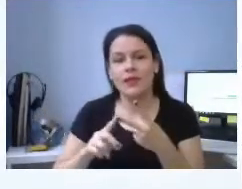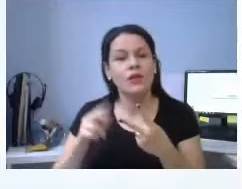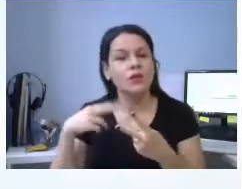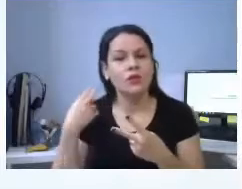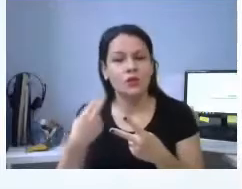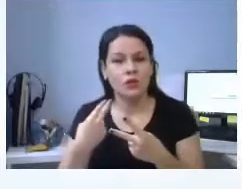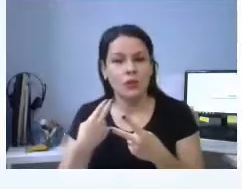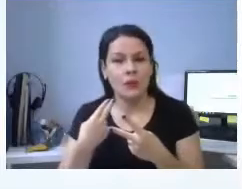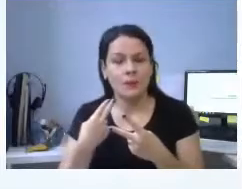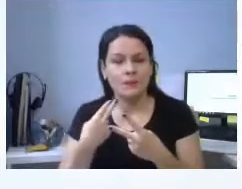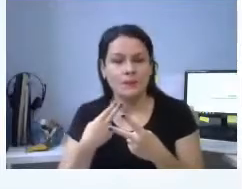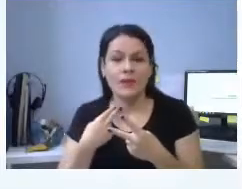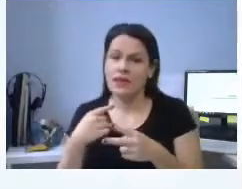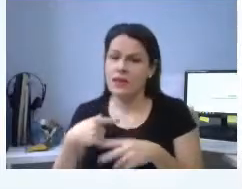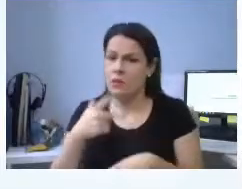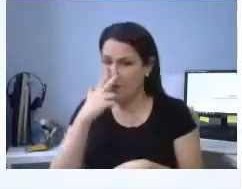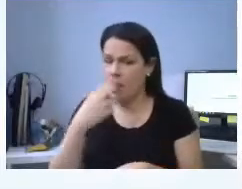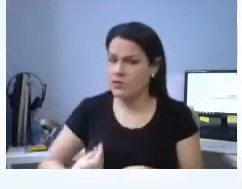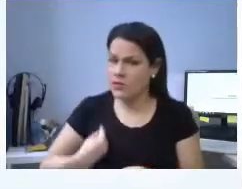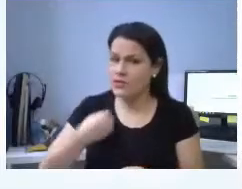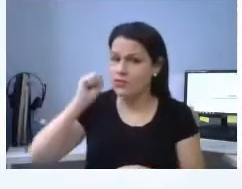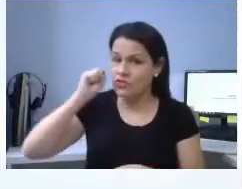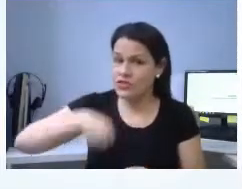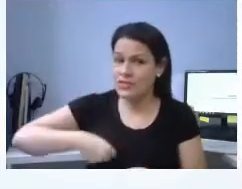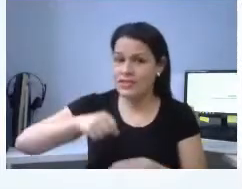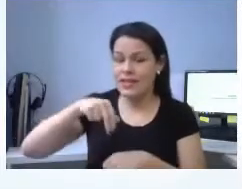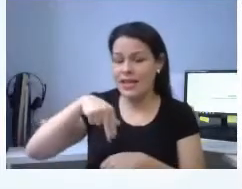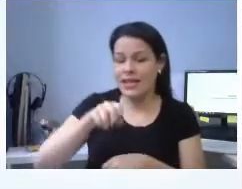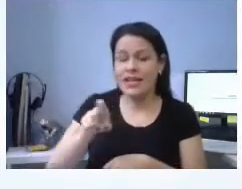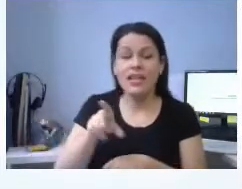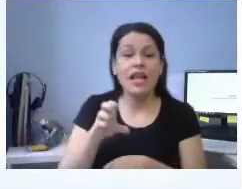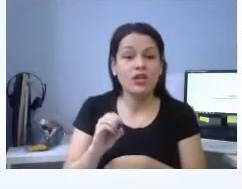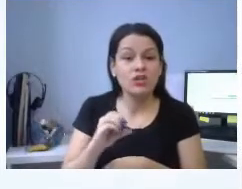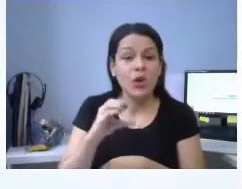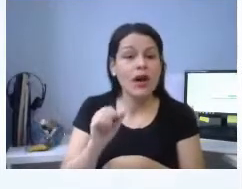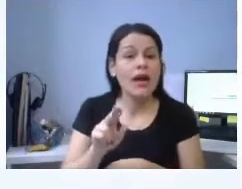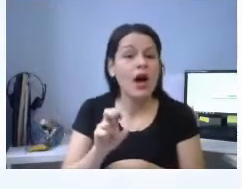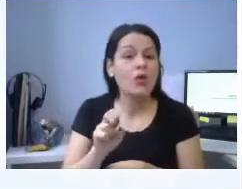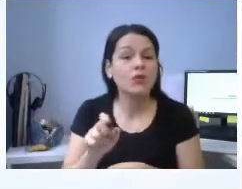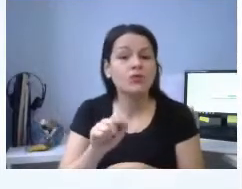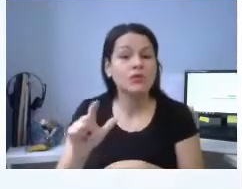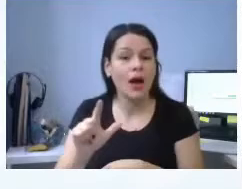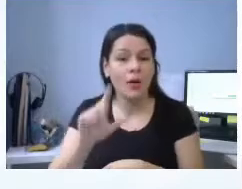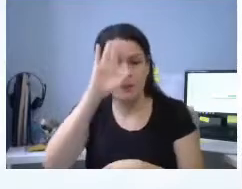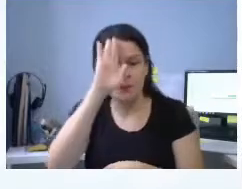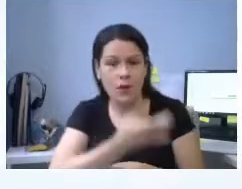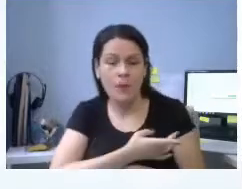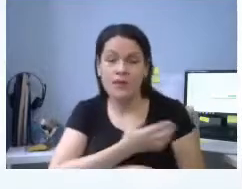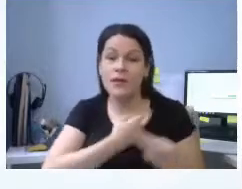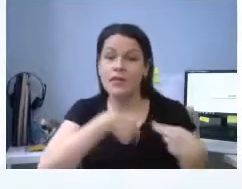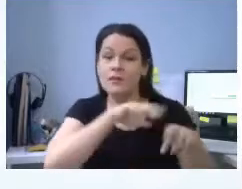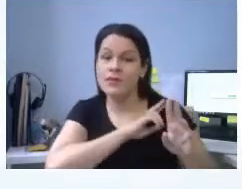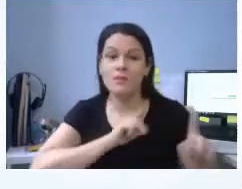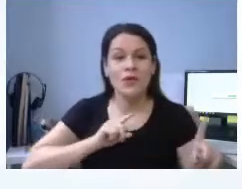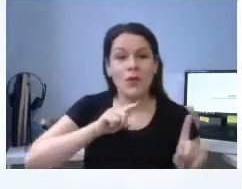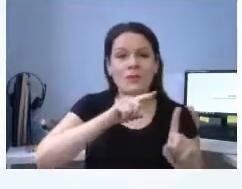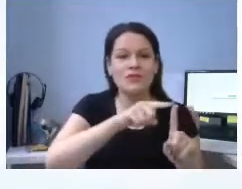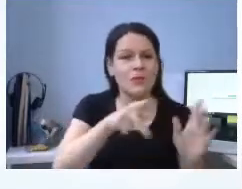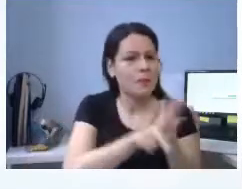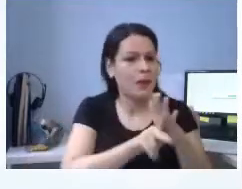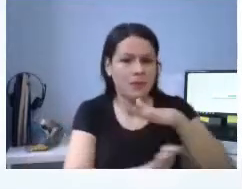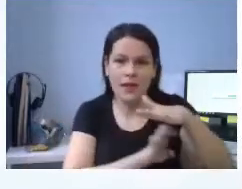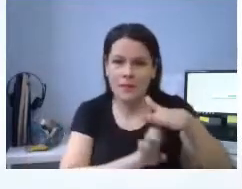tenho dúvida da existência de nexo causal, principalmente pela responsabilidade objetiva da